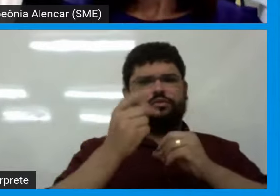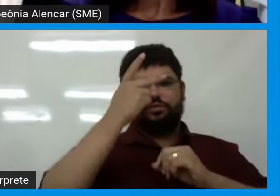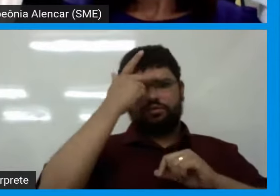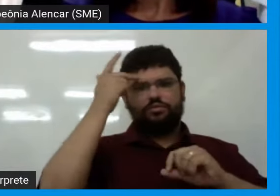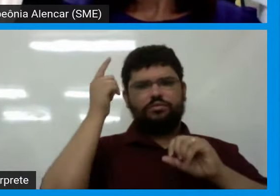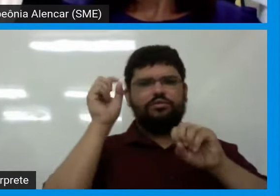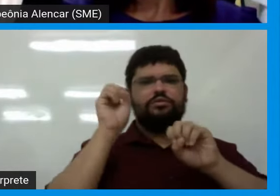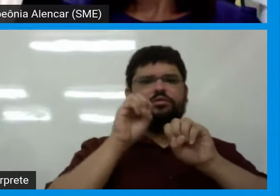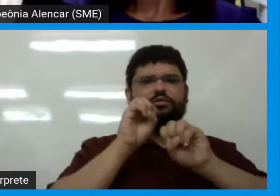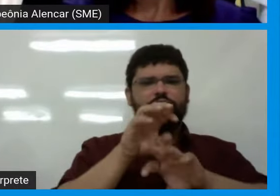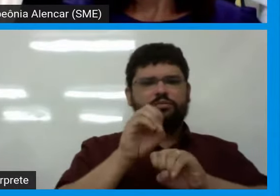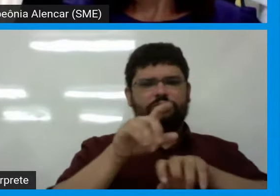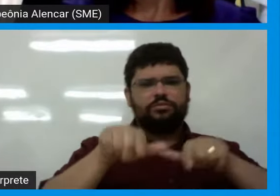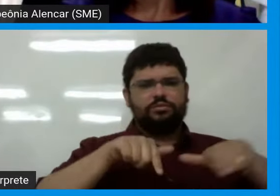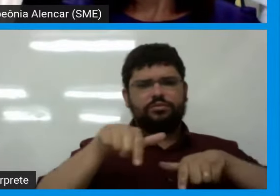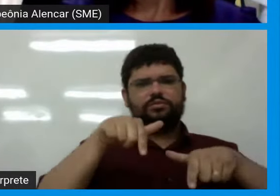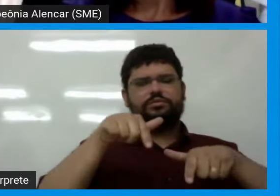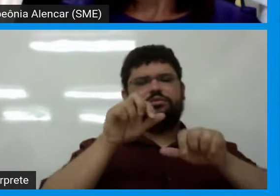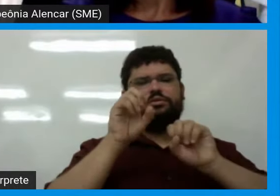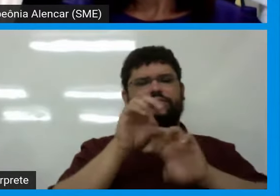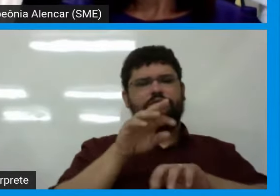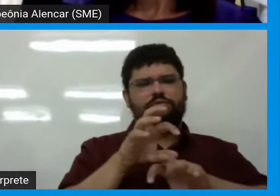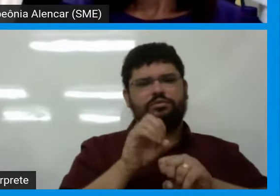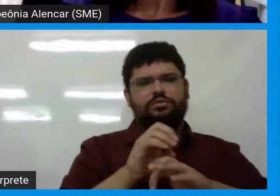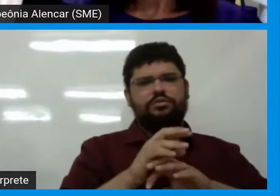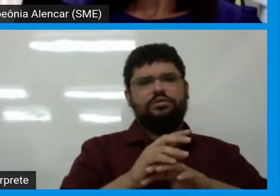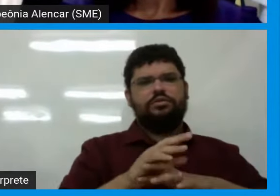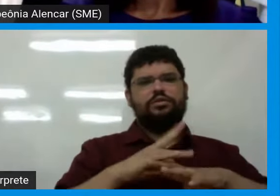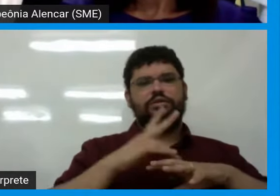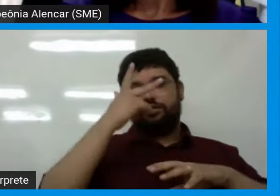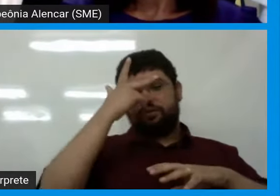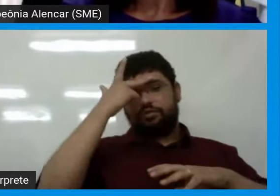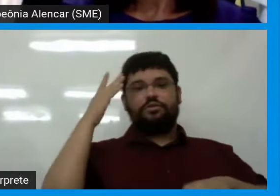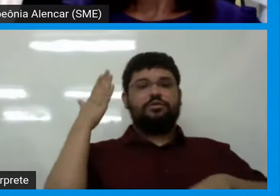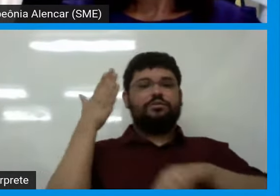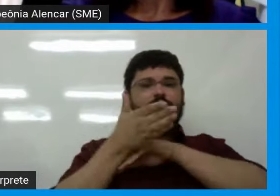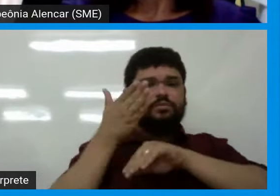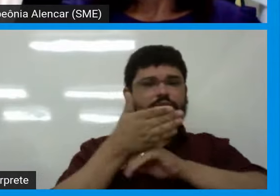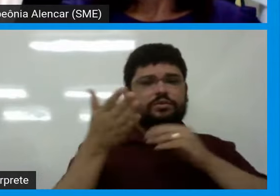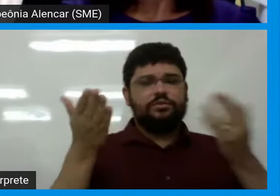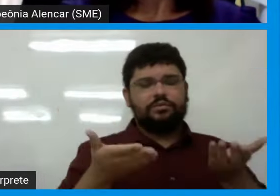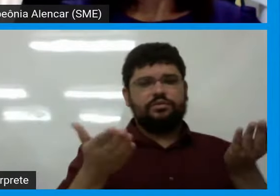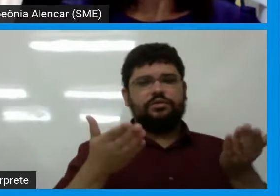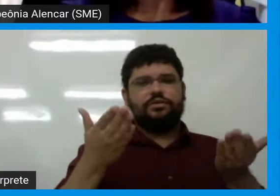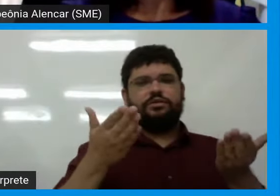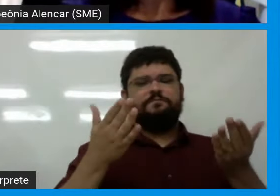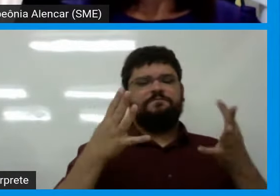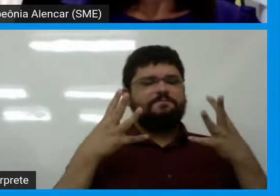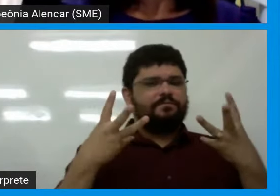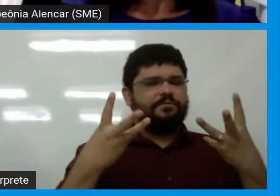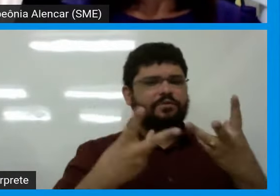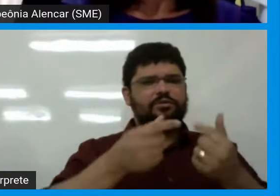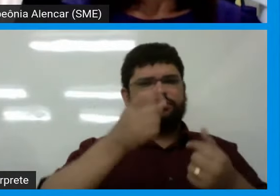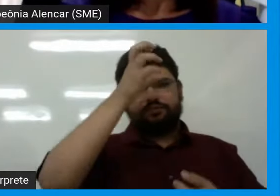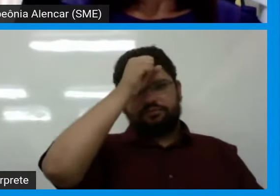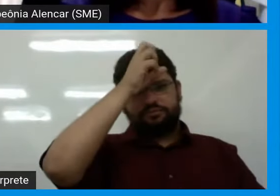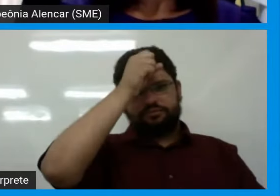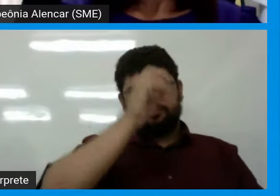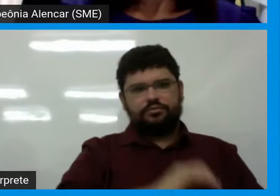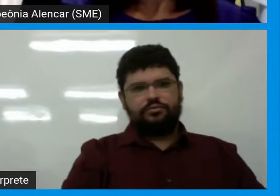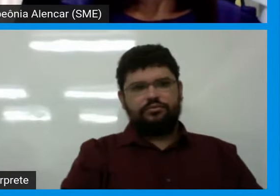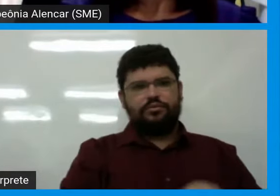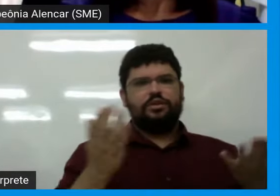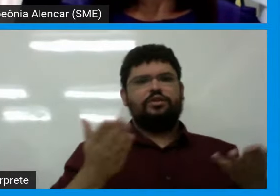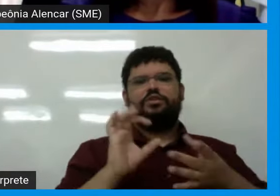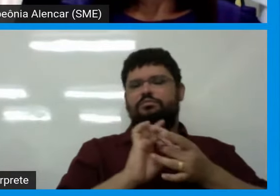educação e o público em geral que está nos prestigiando nesse momento de riquíssima aprendizagem. Esse momento é todo